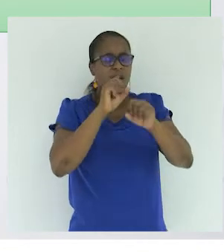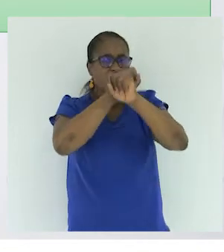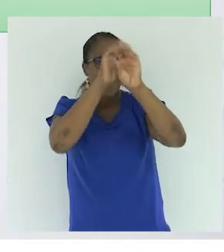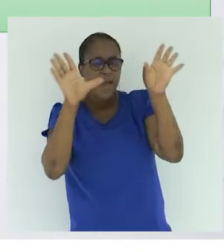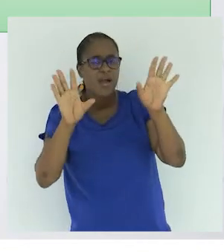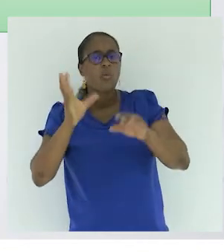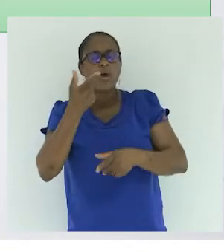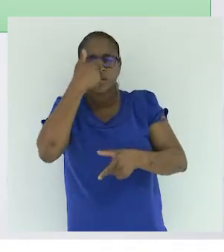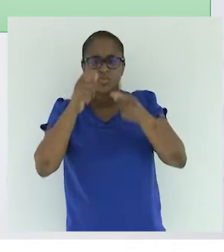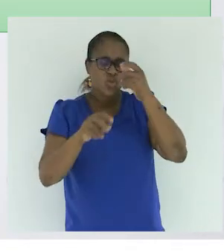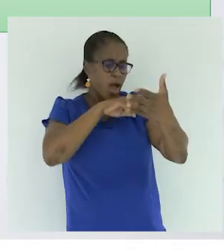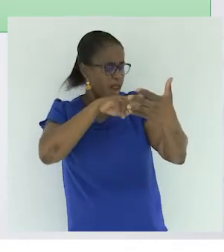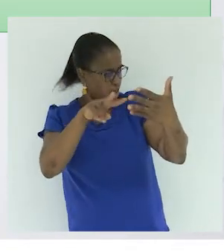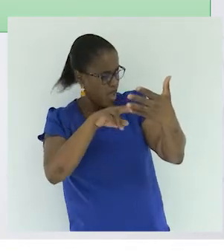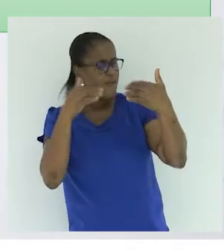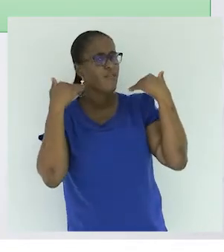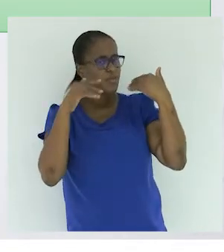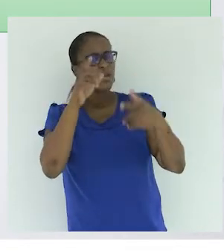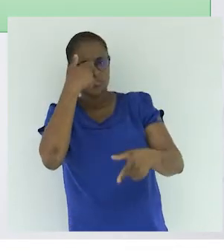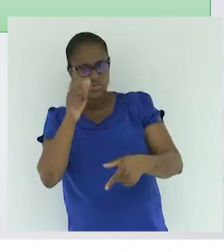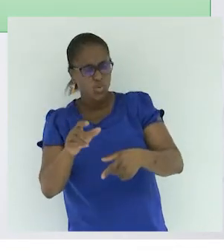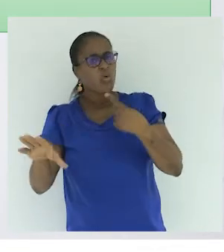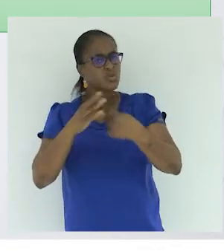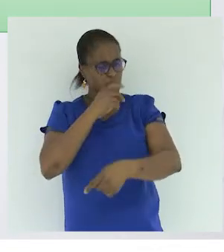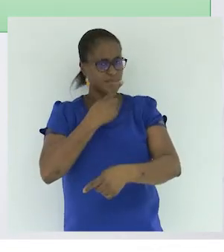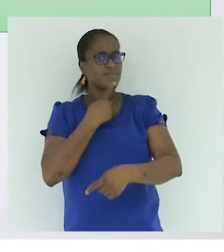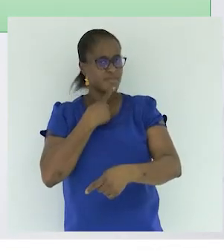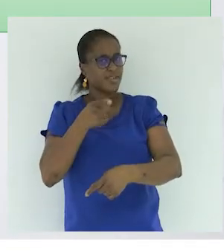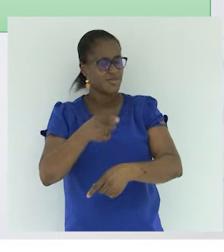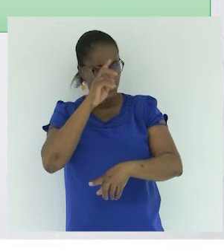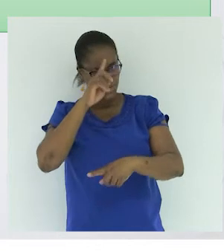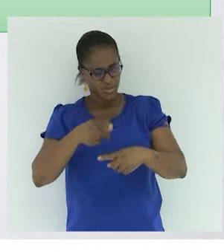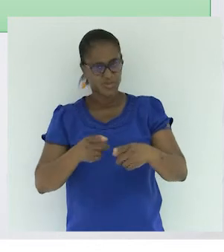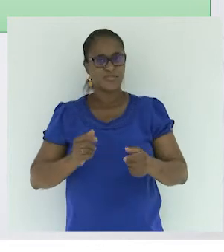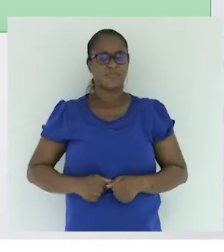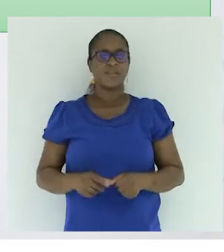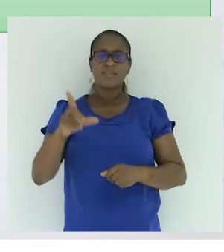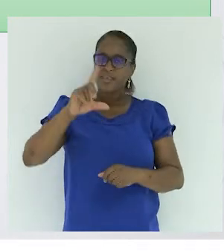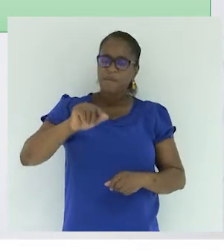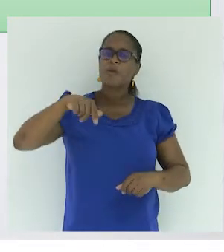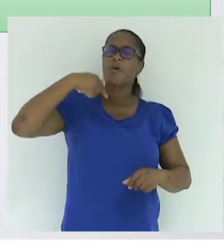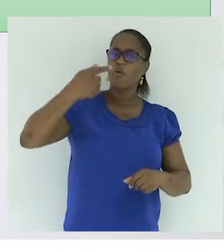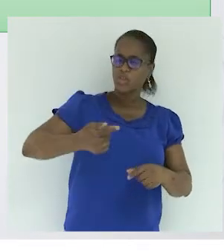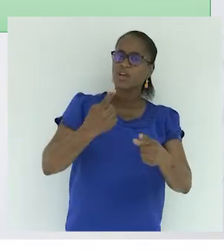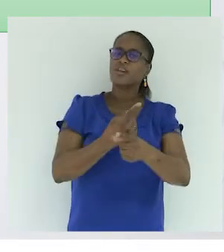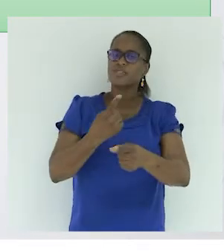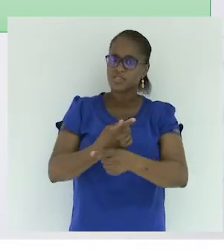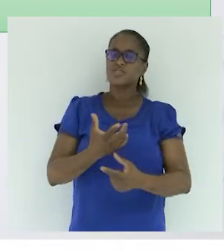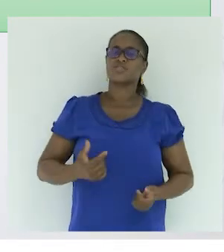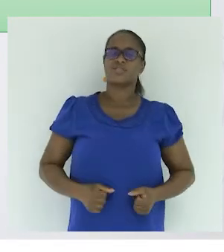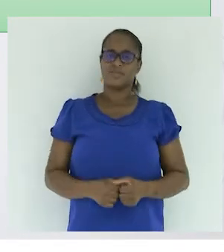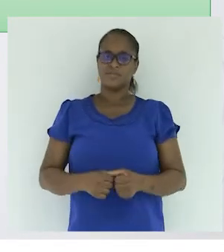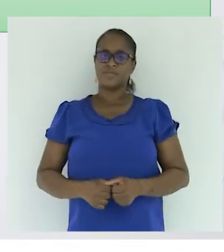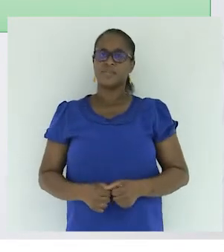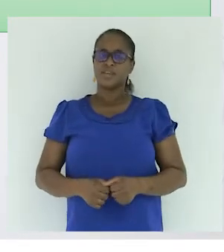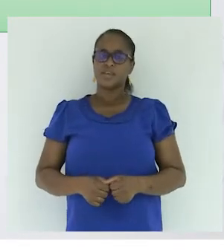lê a informação, a pessoa consegue perceber. É este o objetivo. E ainda temos uma outra característica,